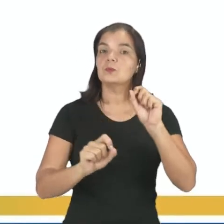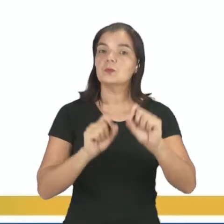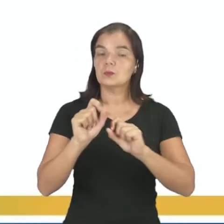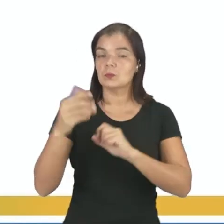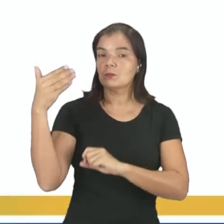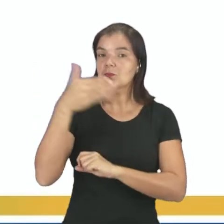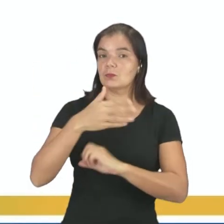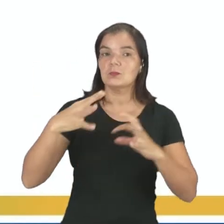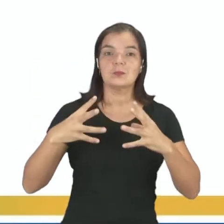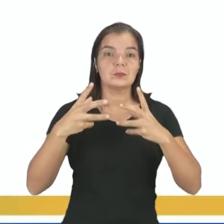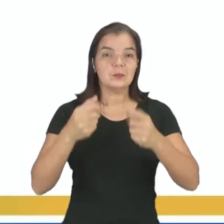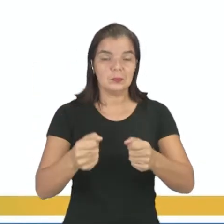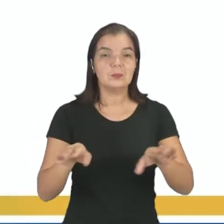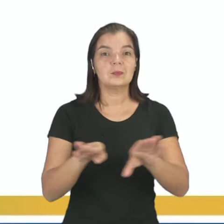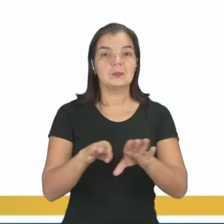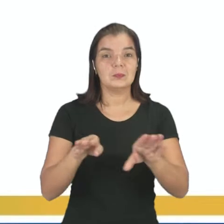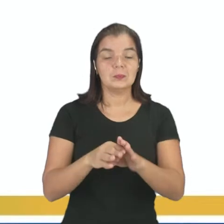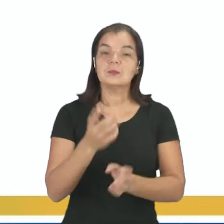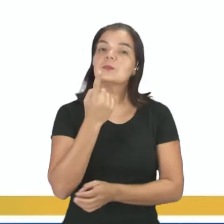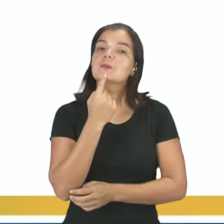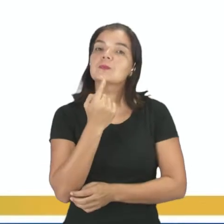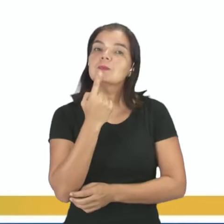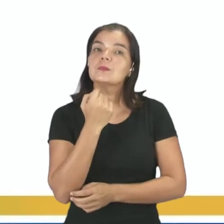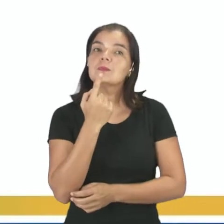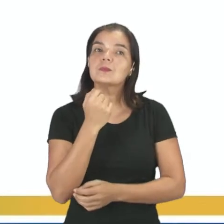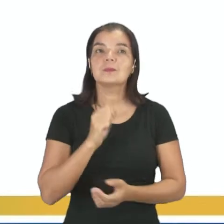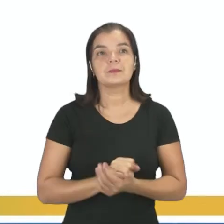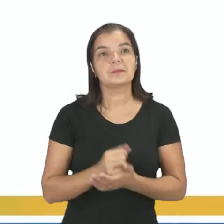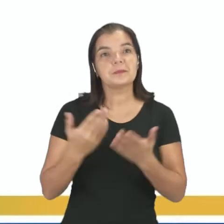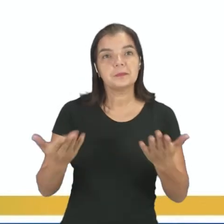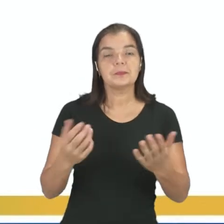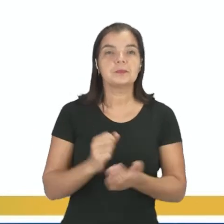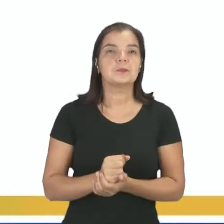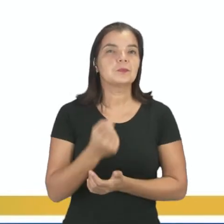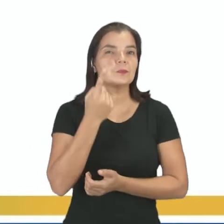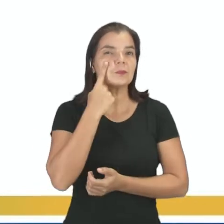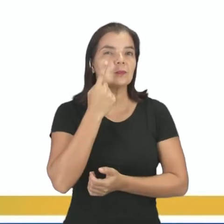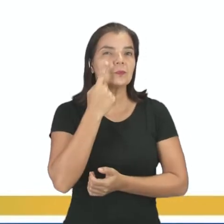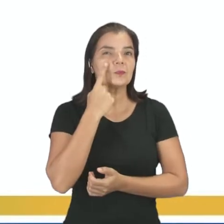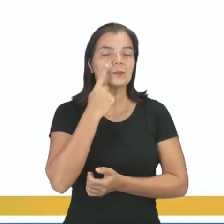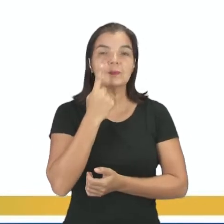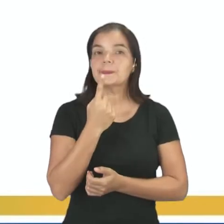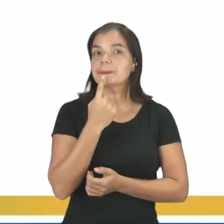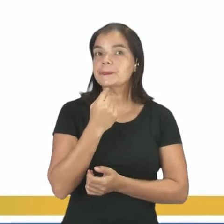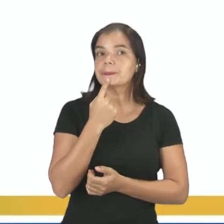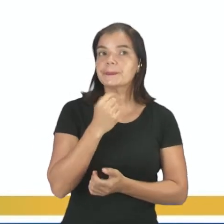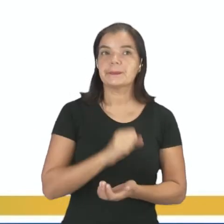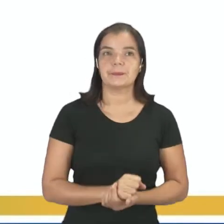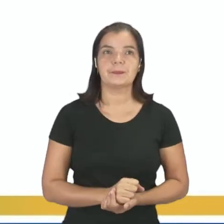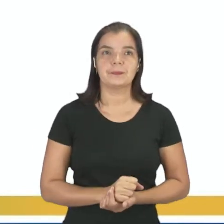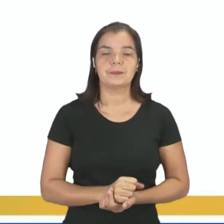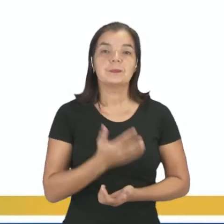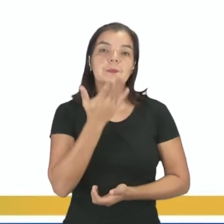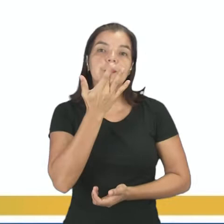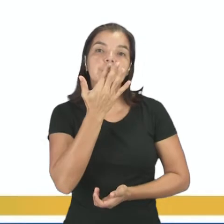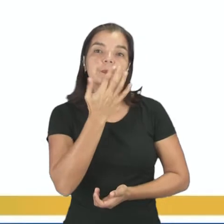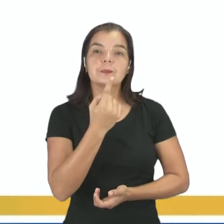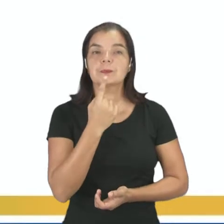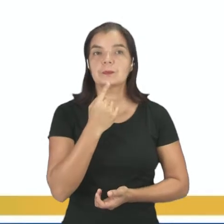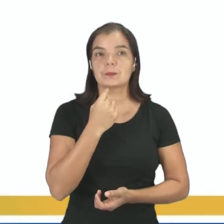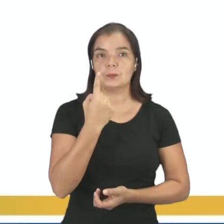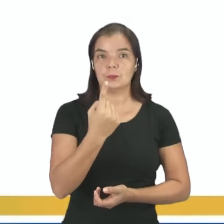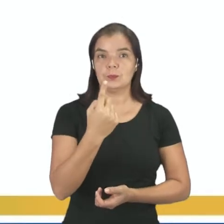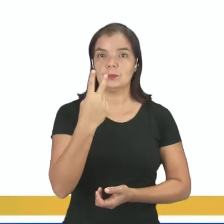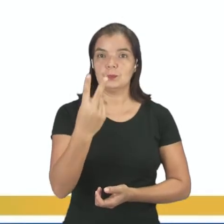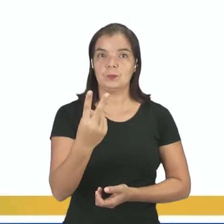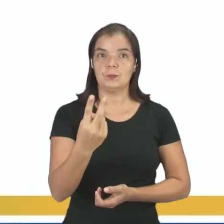da frequência absoluta das camisas vermelhas. Bem, olhando então as camisas vermelhas. Na cor vermelho, eu